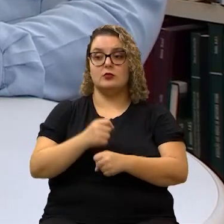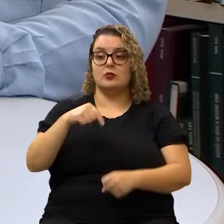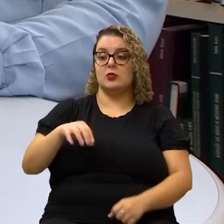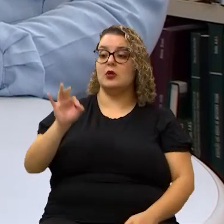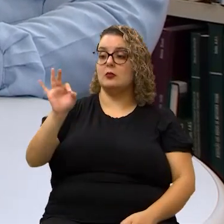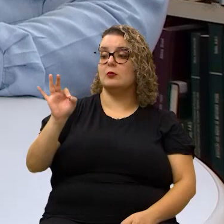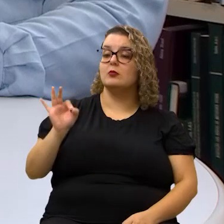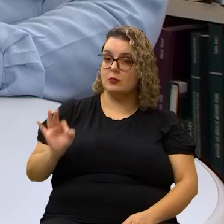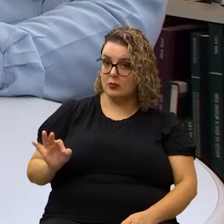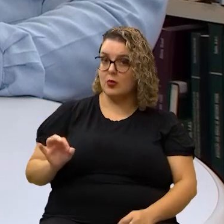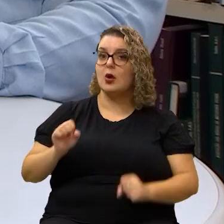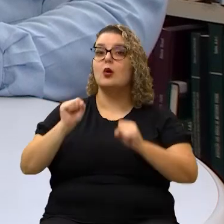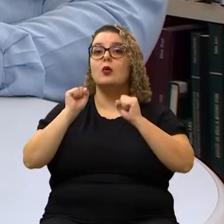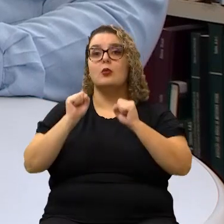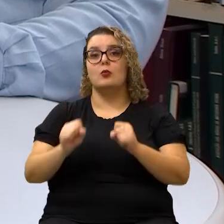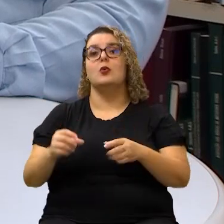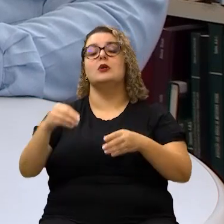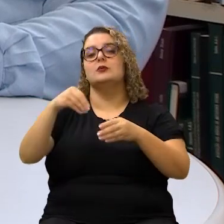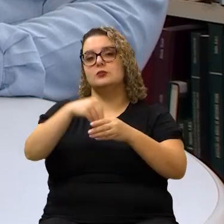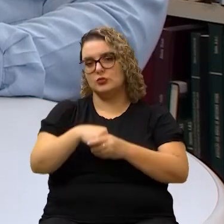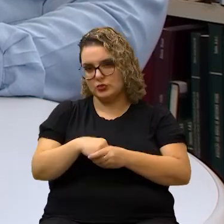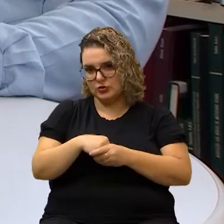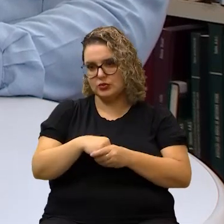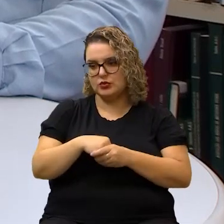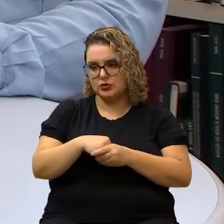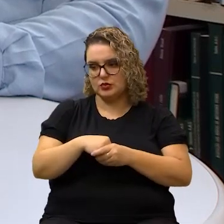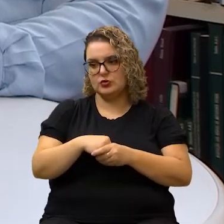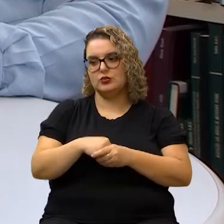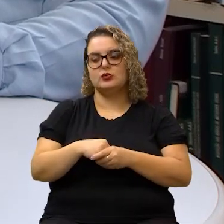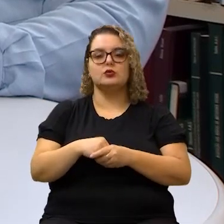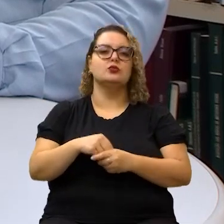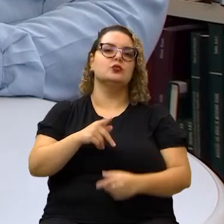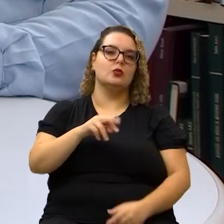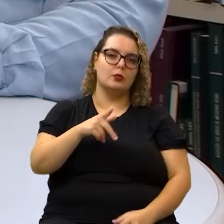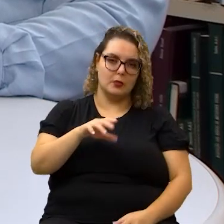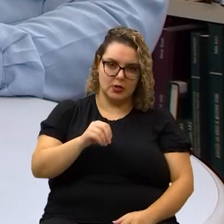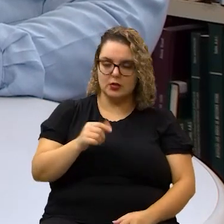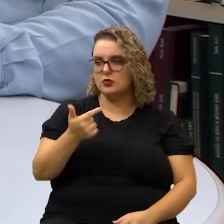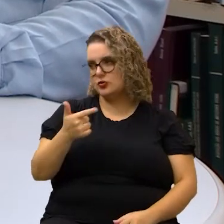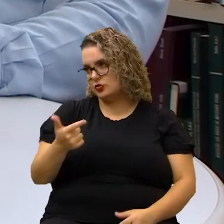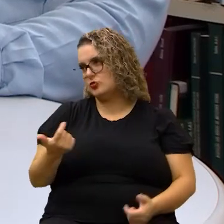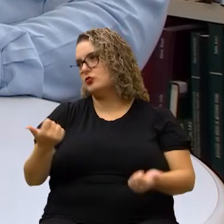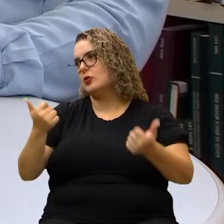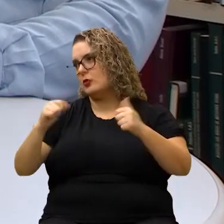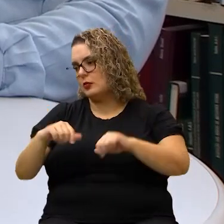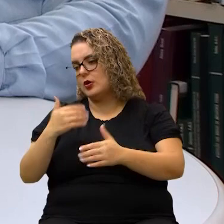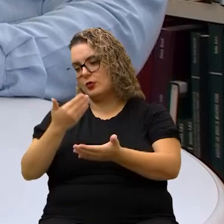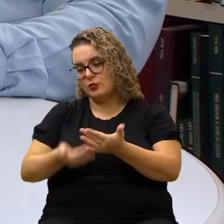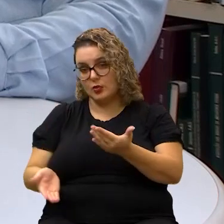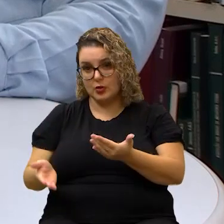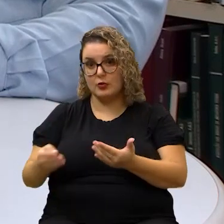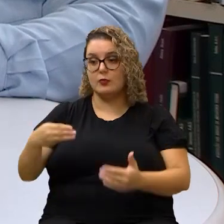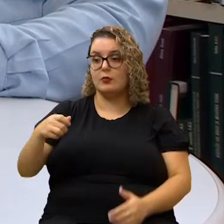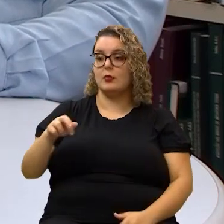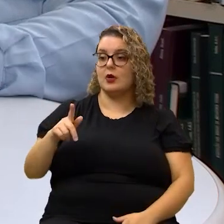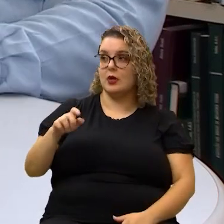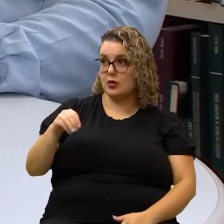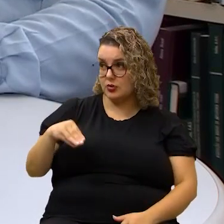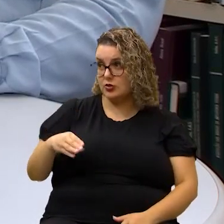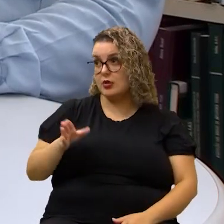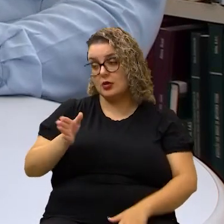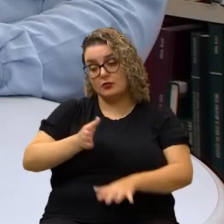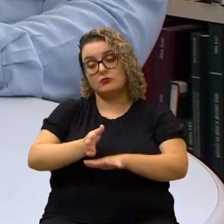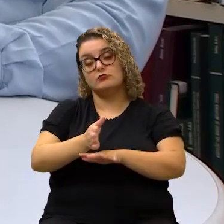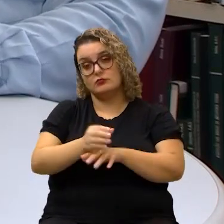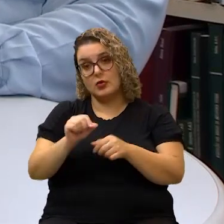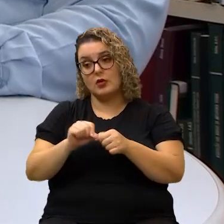aquele percentual possa ser colocado ali no seu preço e ele não tenha prejuízo, não tenha perda de margem, né? Então é